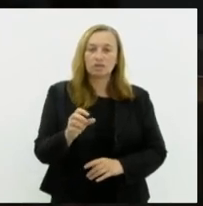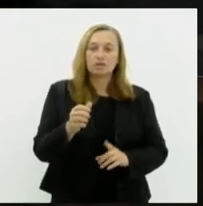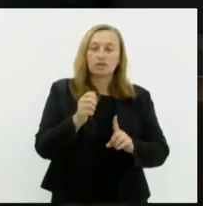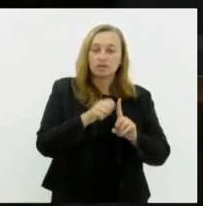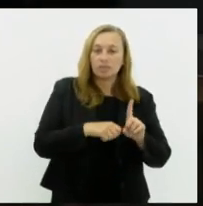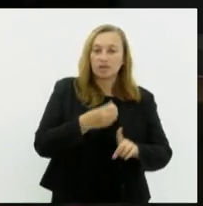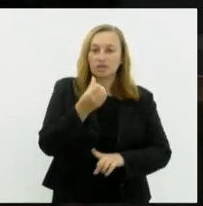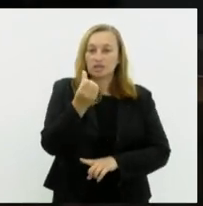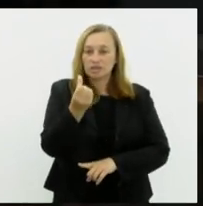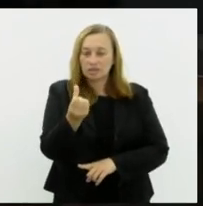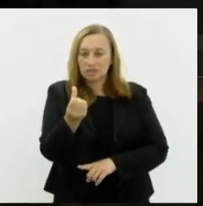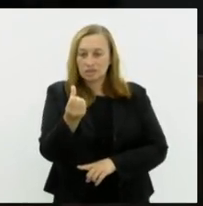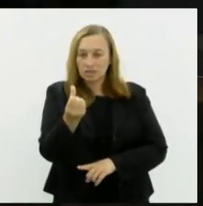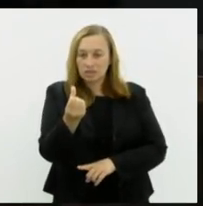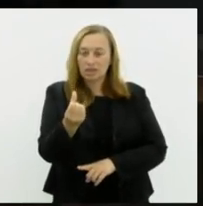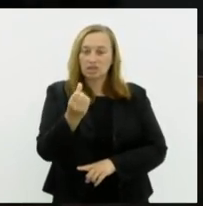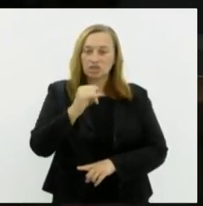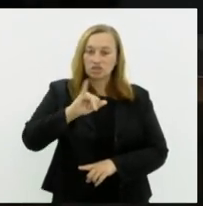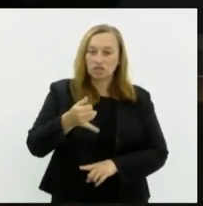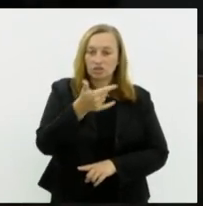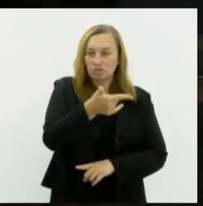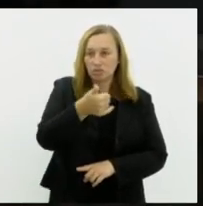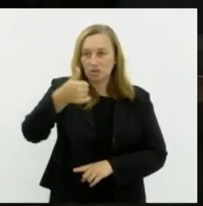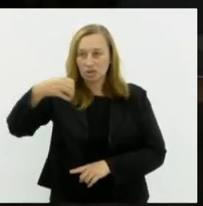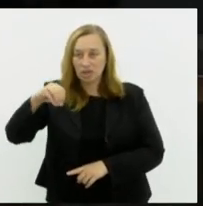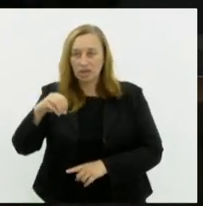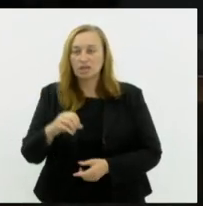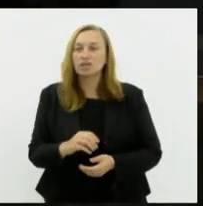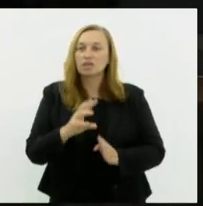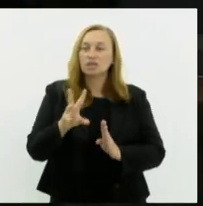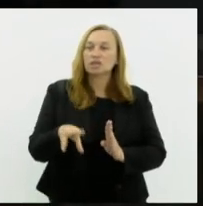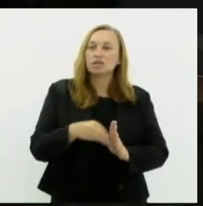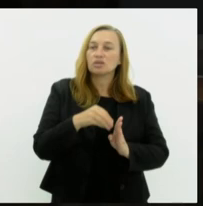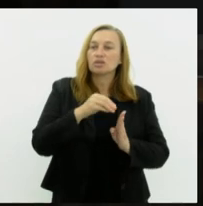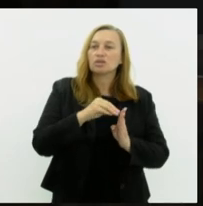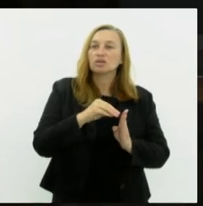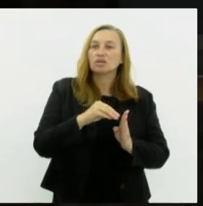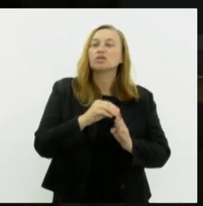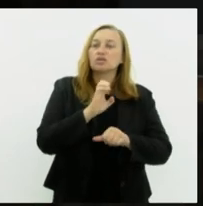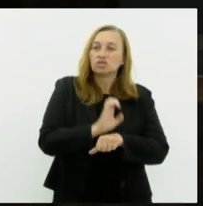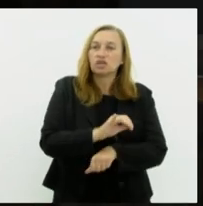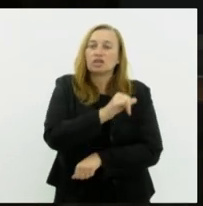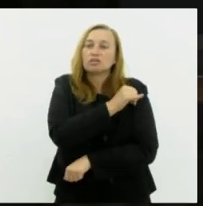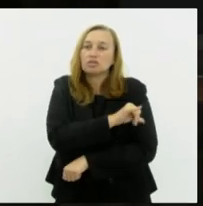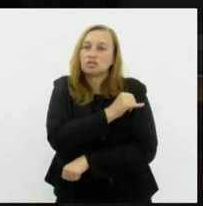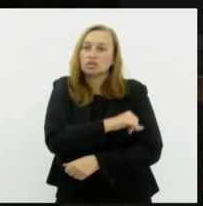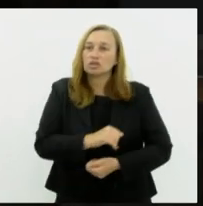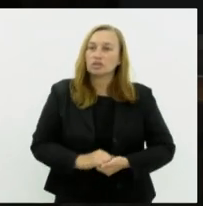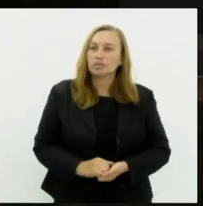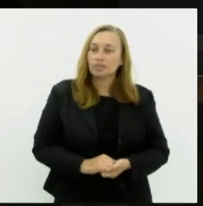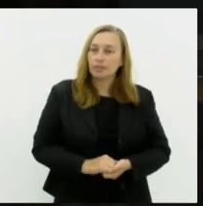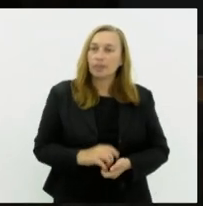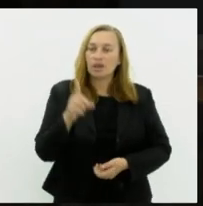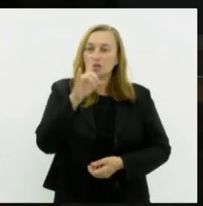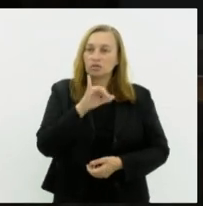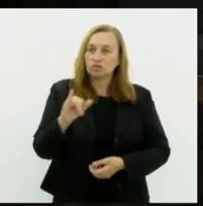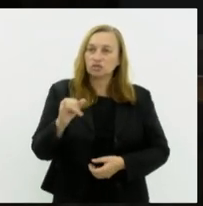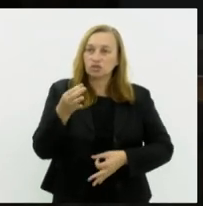5.645, de 6 de janeiro de 2010, instituindo, no âmbito do Estado do Rio de Janeiro,